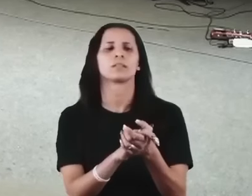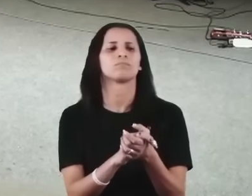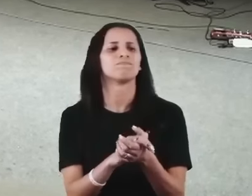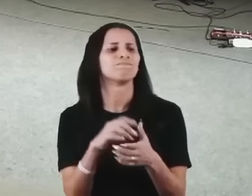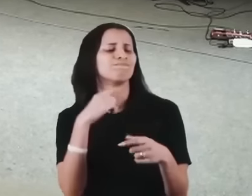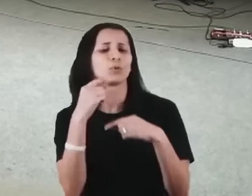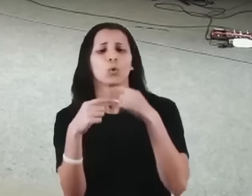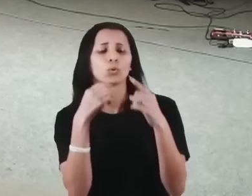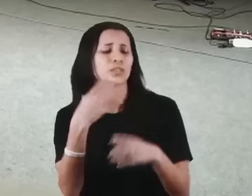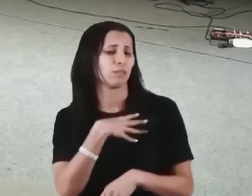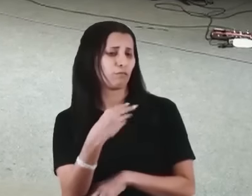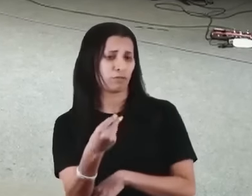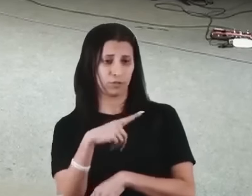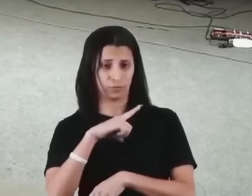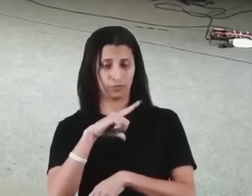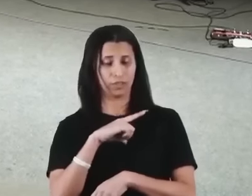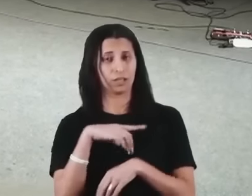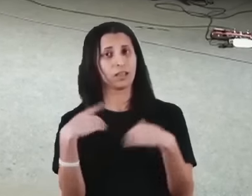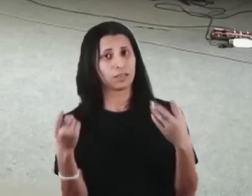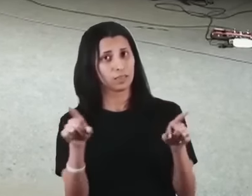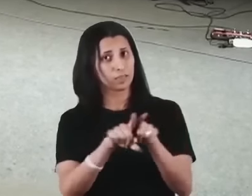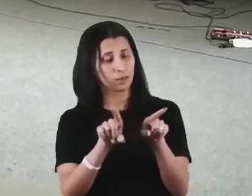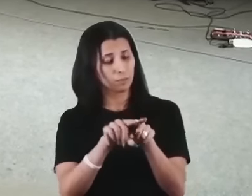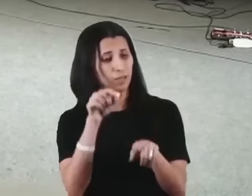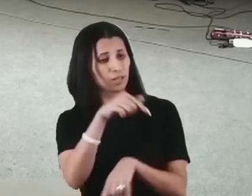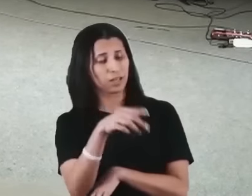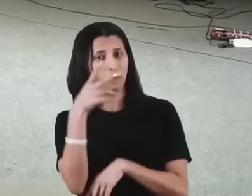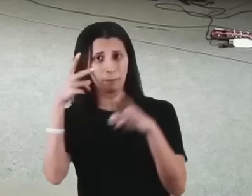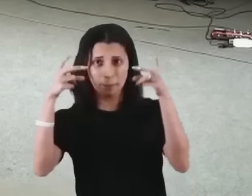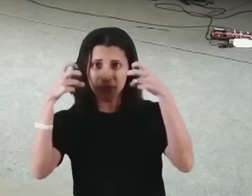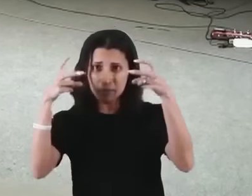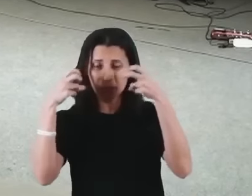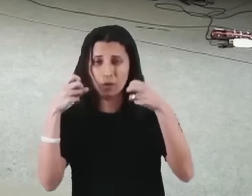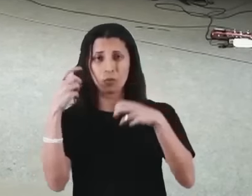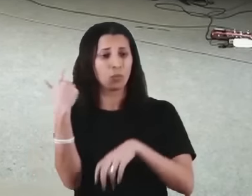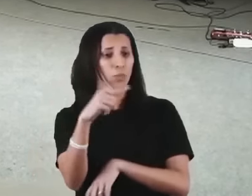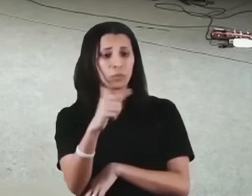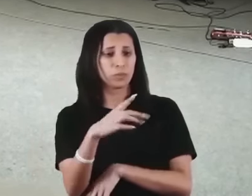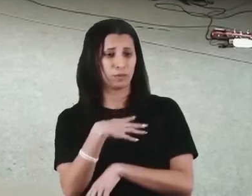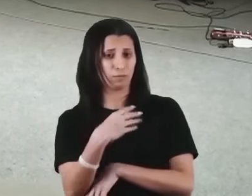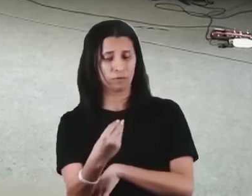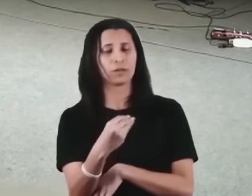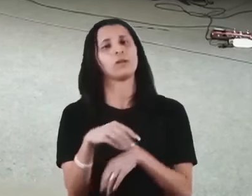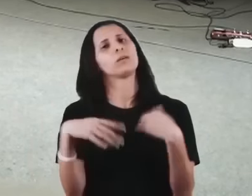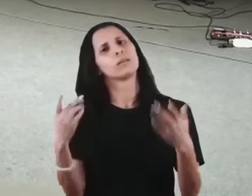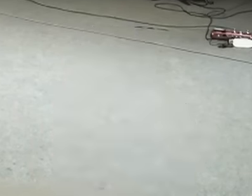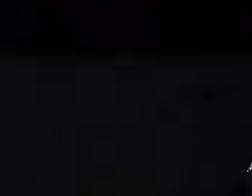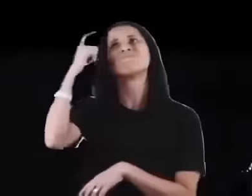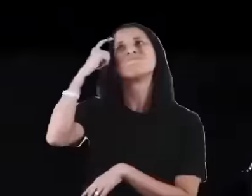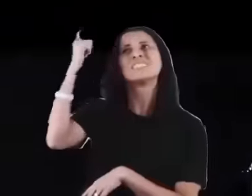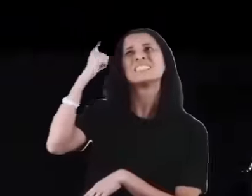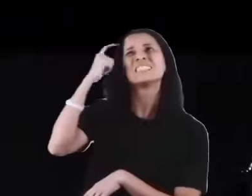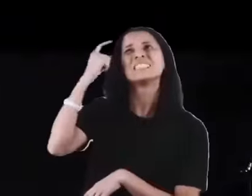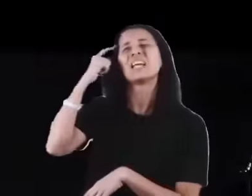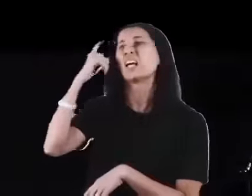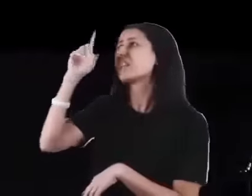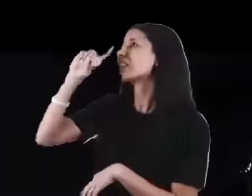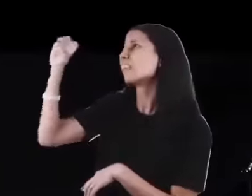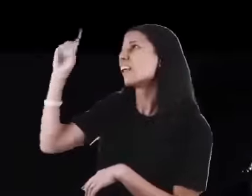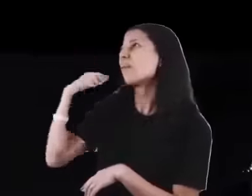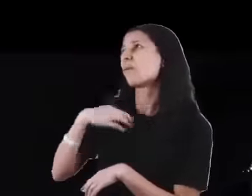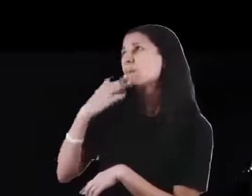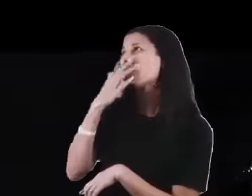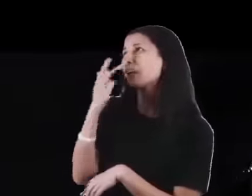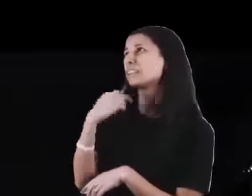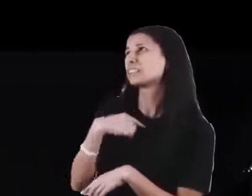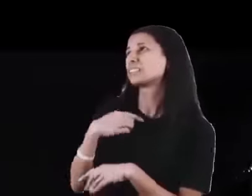filhos quando os ela pensa que ela não podia dar filhos é o seu esposo ela tem a ideia de dizer assim Deus eu tô achando que